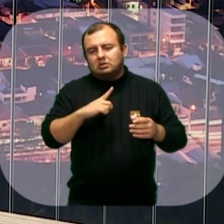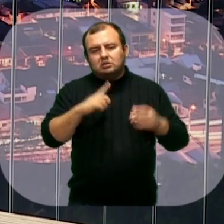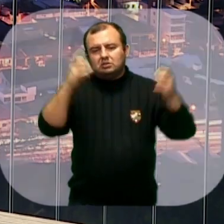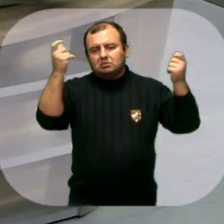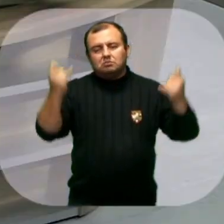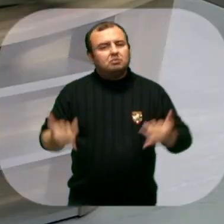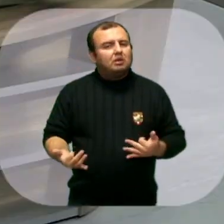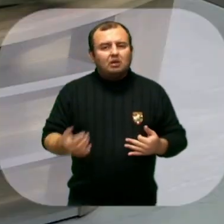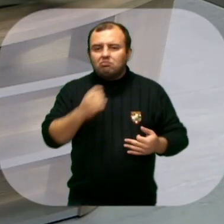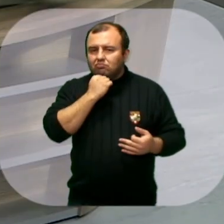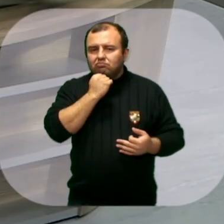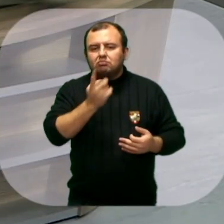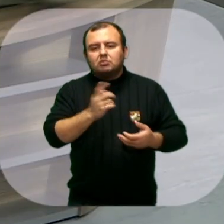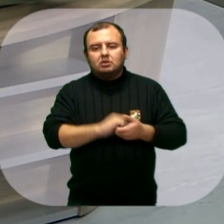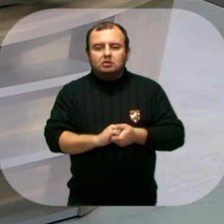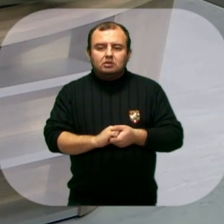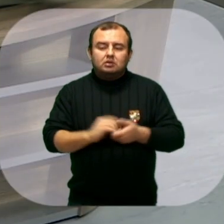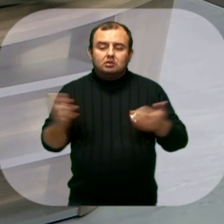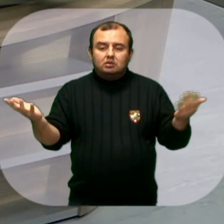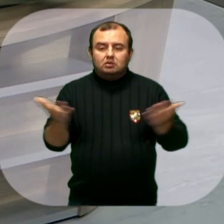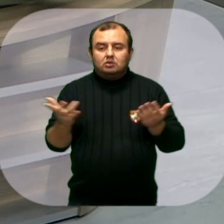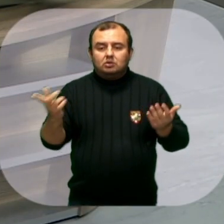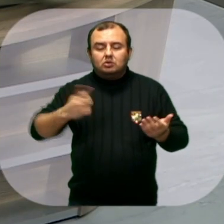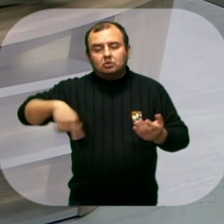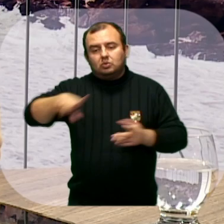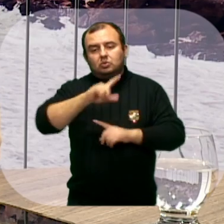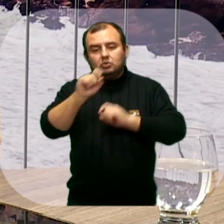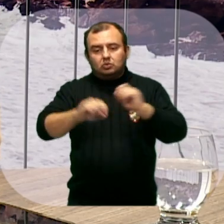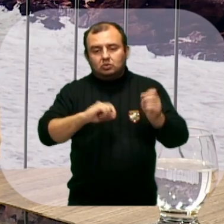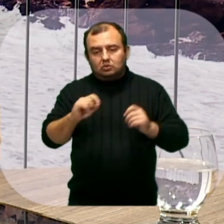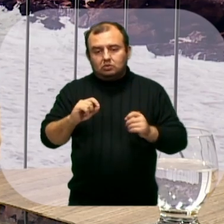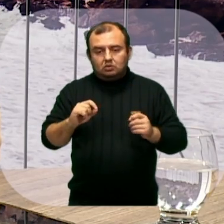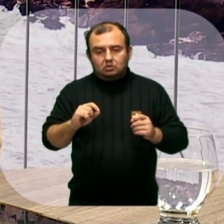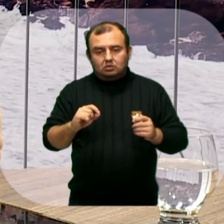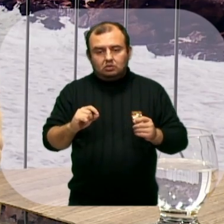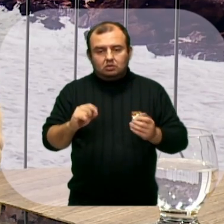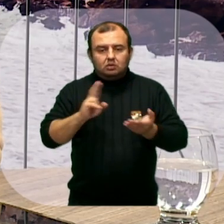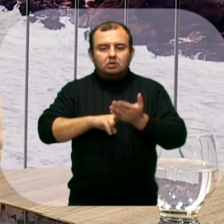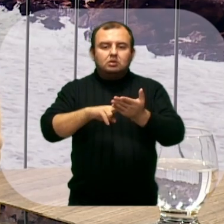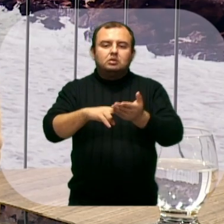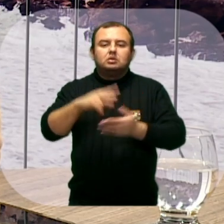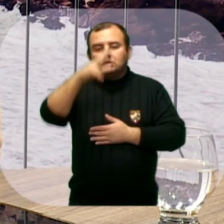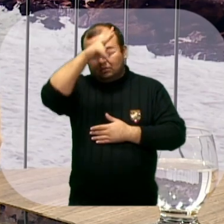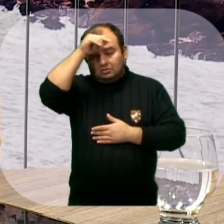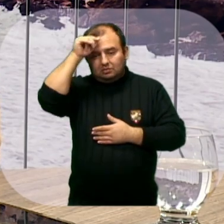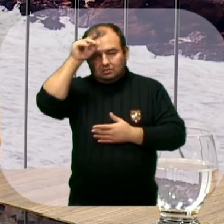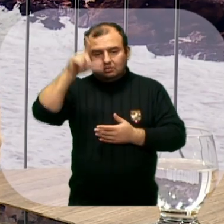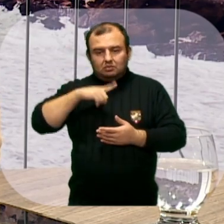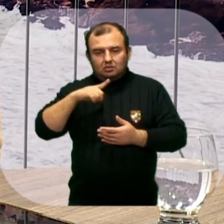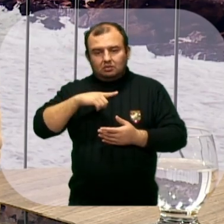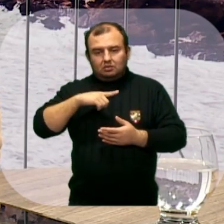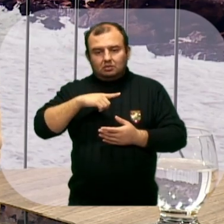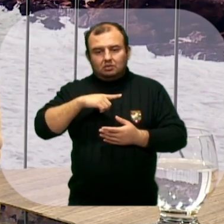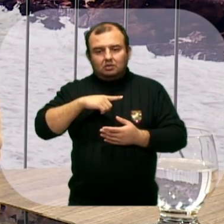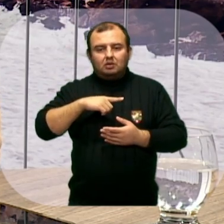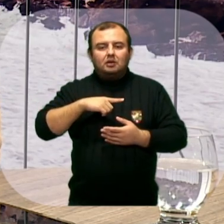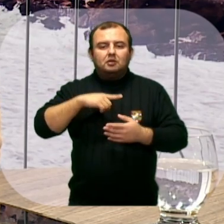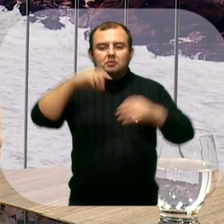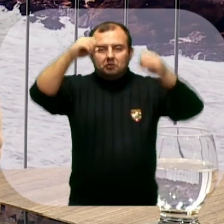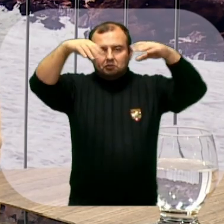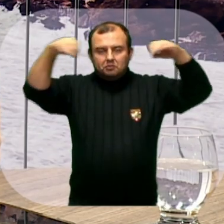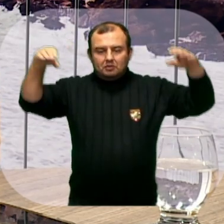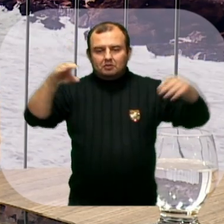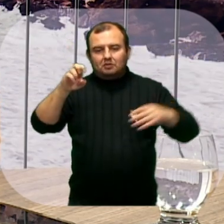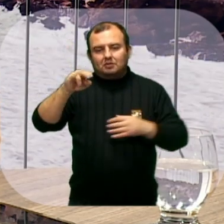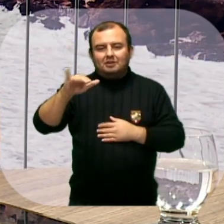para mensurar, né? Agora nós estamos assim, vou levar uma cartinha carinhosa para o nosso prefeito, que agora quer a iluminação cênica da biblioteca,